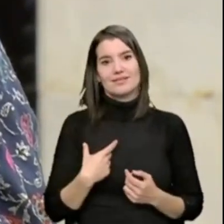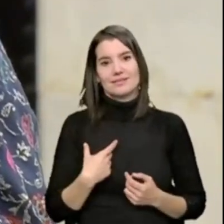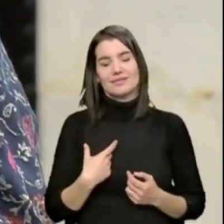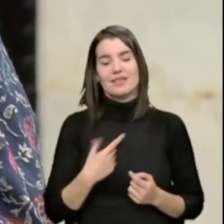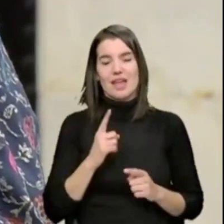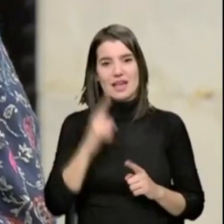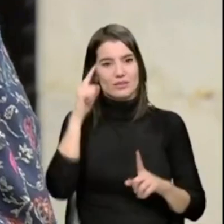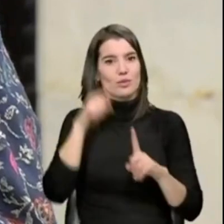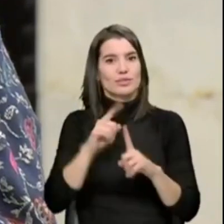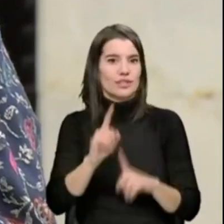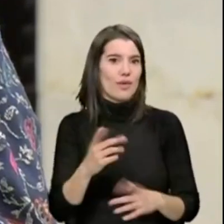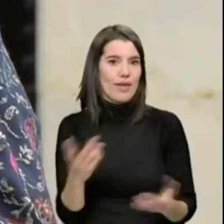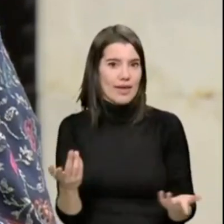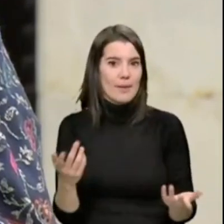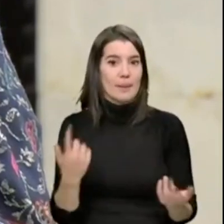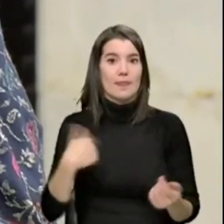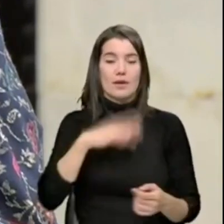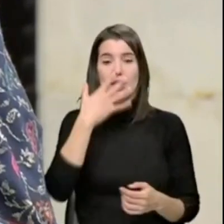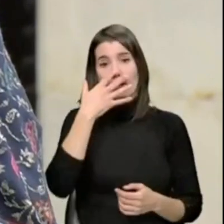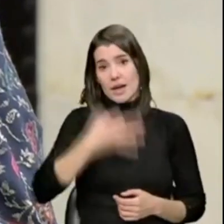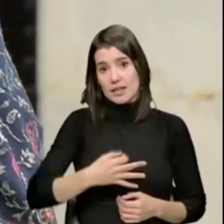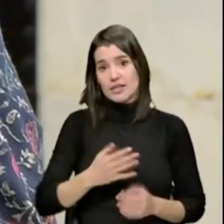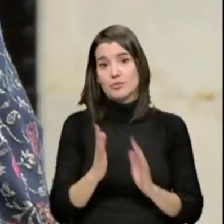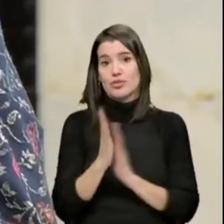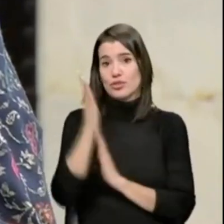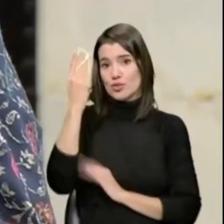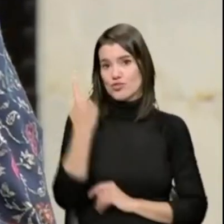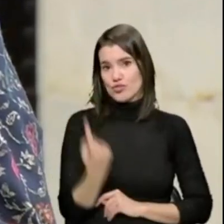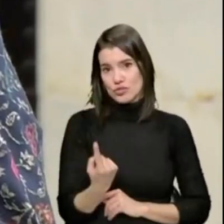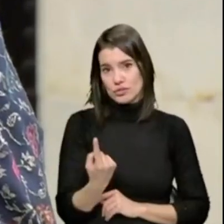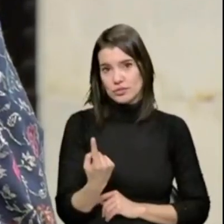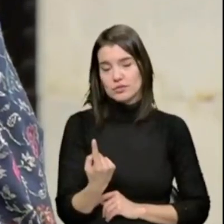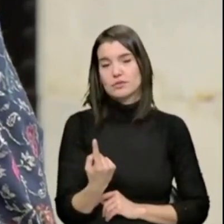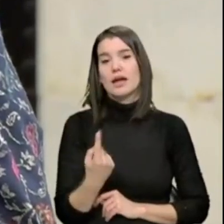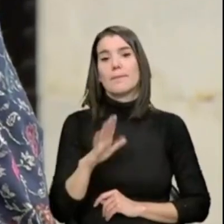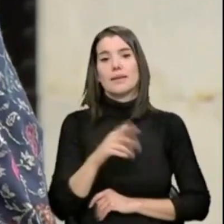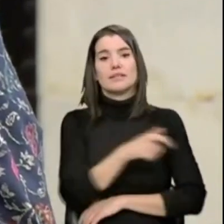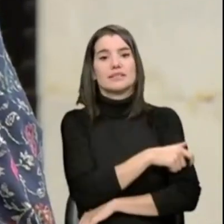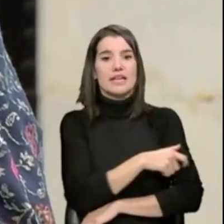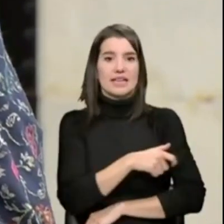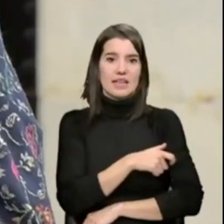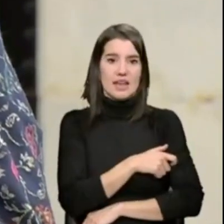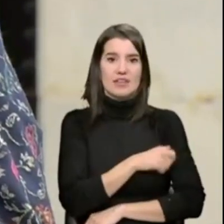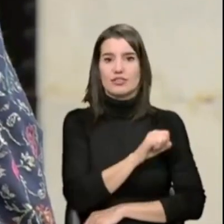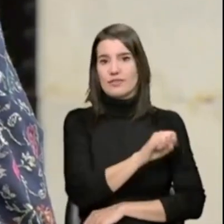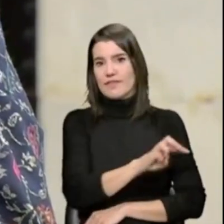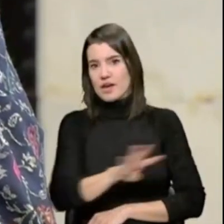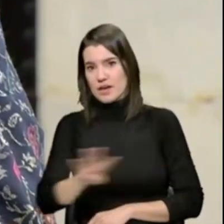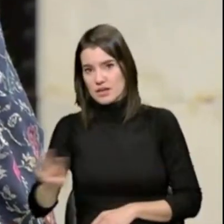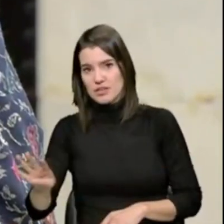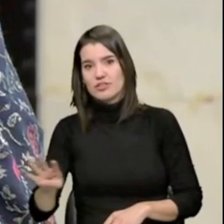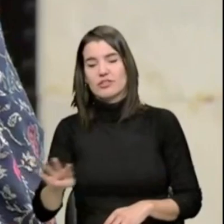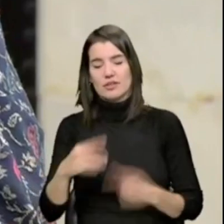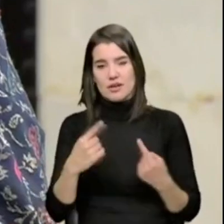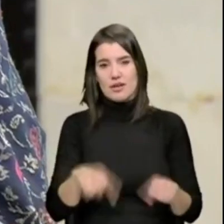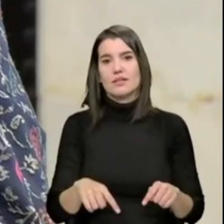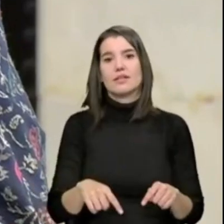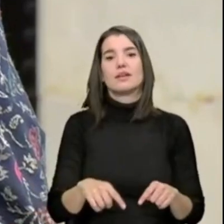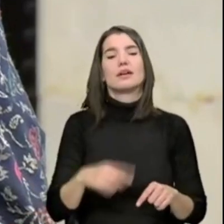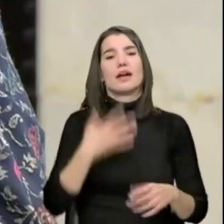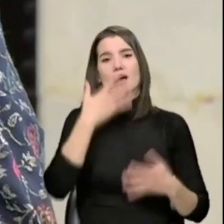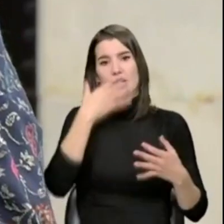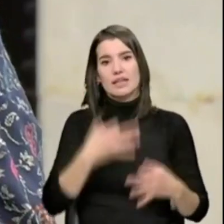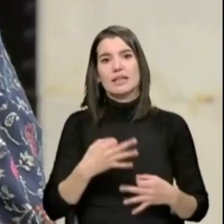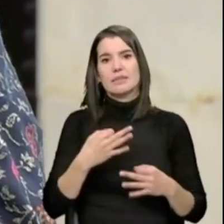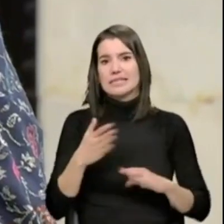humano. Portanto, acreditamos num só Deus e diferentes altares, acreditamos na separação